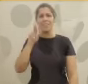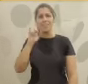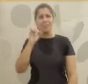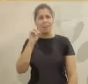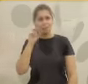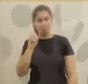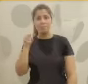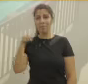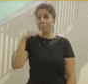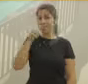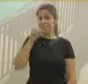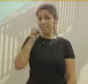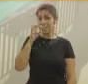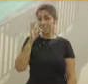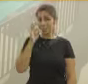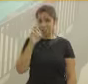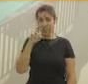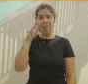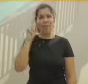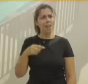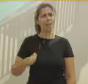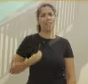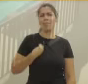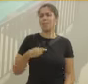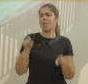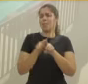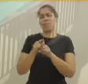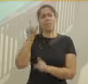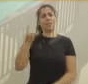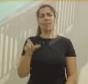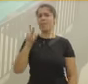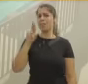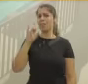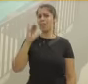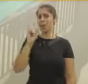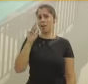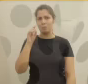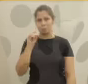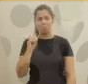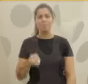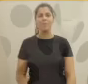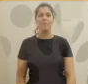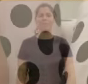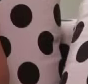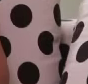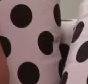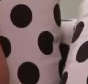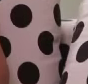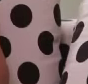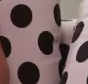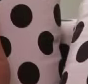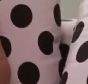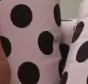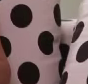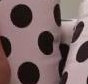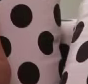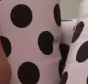Eu já estou dentro da água, ele vem. Então, o esporte é muito importante. Muito, muito, porque,